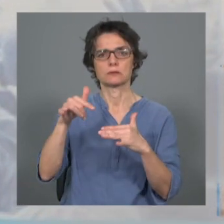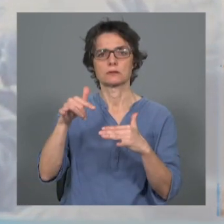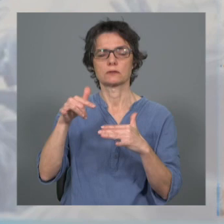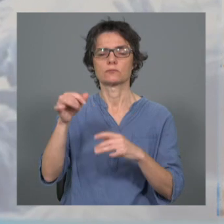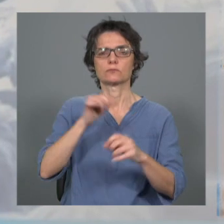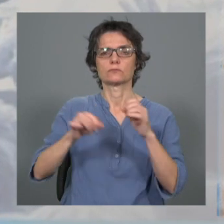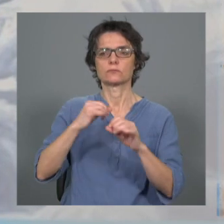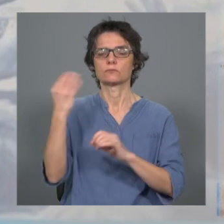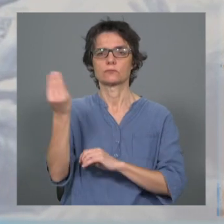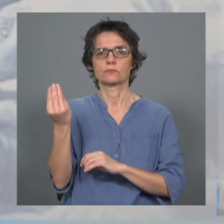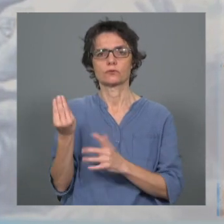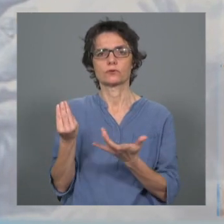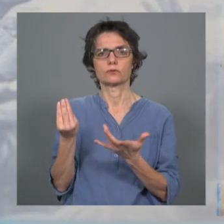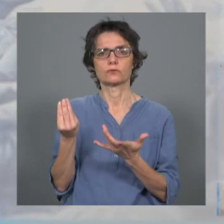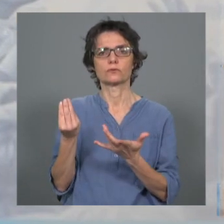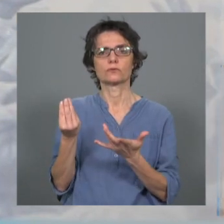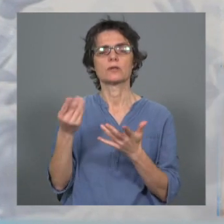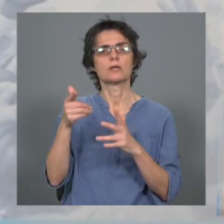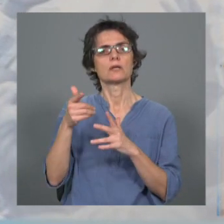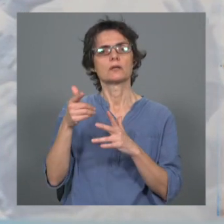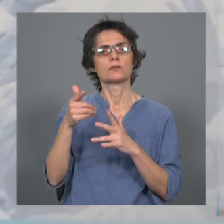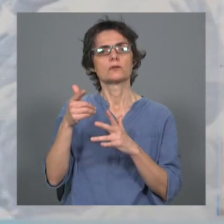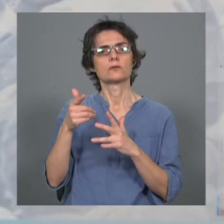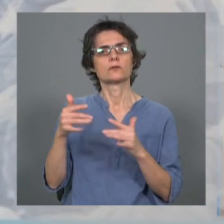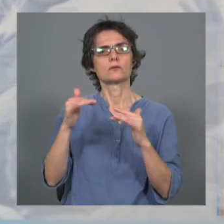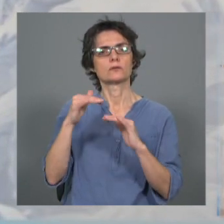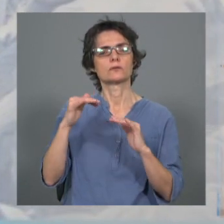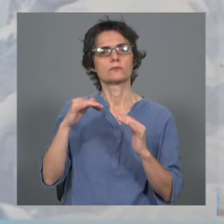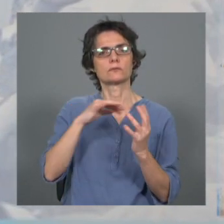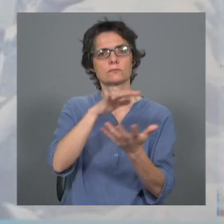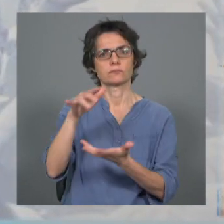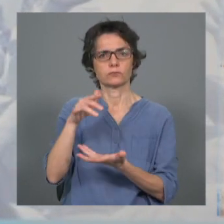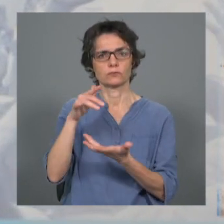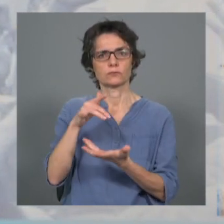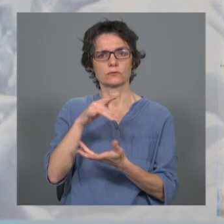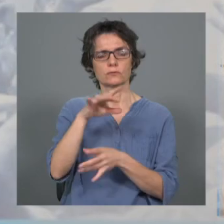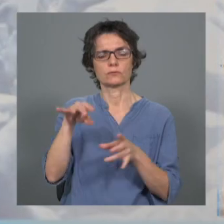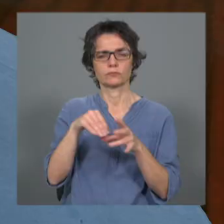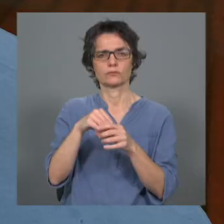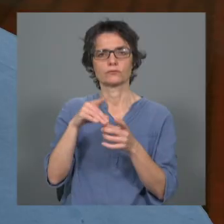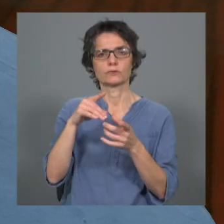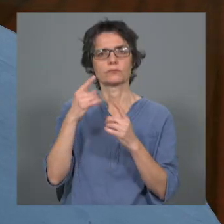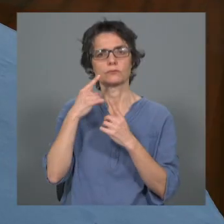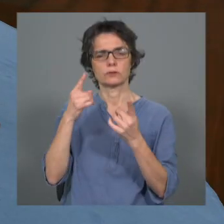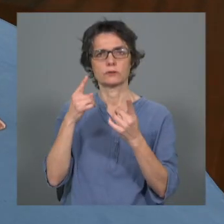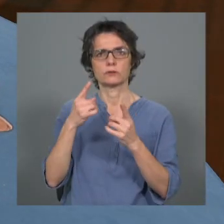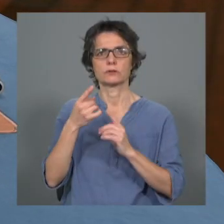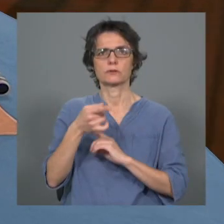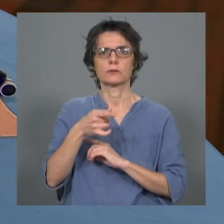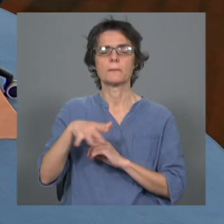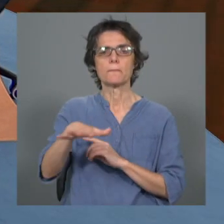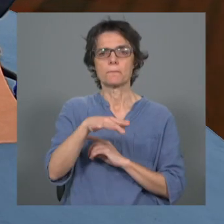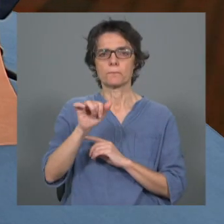movimento juvenil missionário também envolvido nesta iniciativa diocesana. Muito boa tarde, obrigado. Muito boa tarde. Por estarem aqui no programa